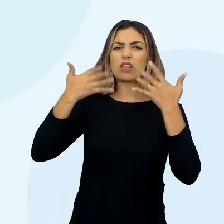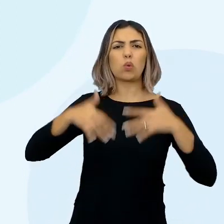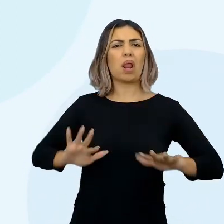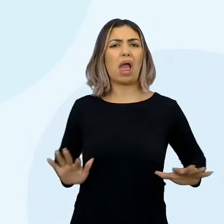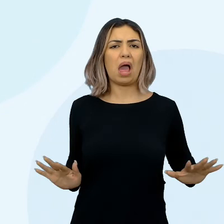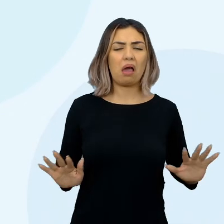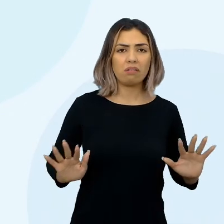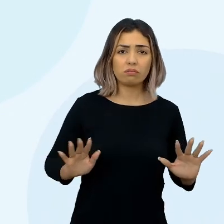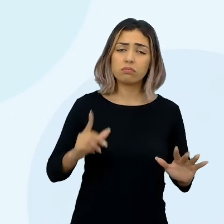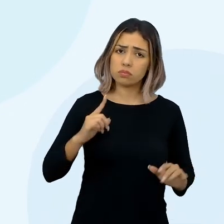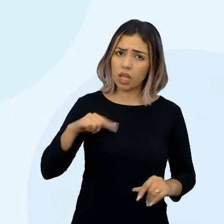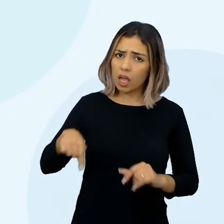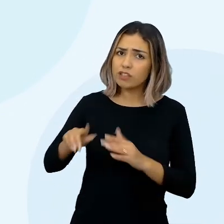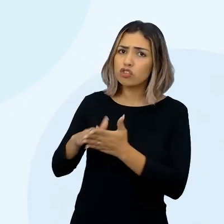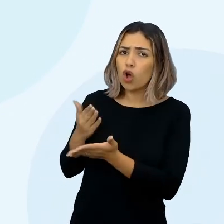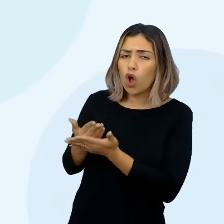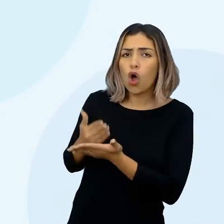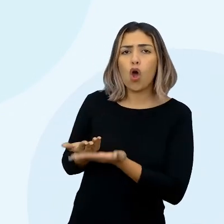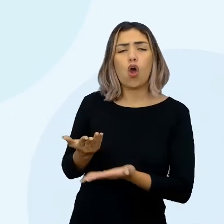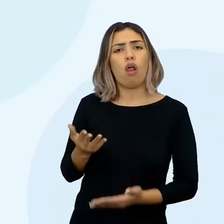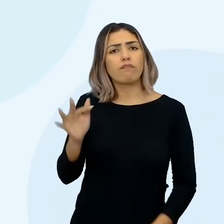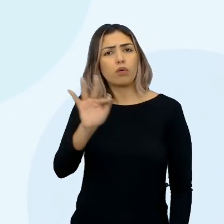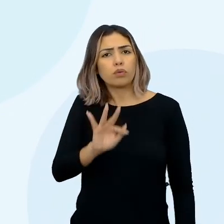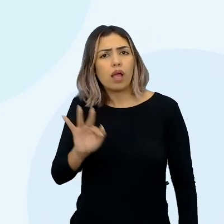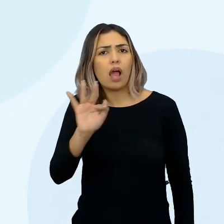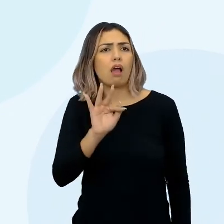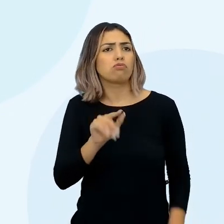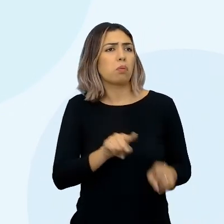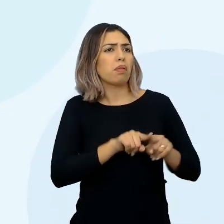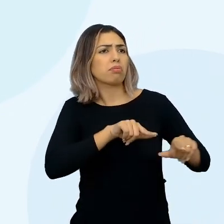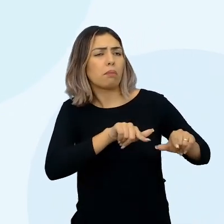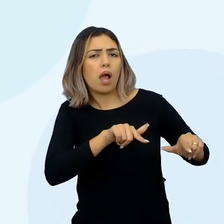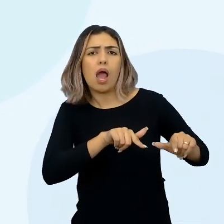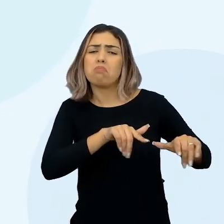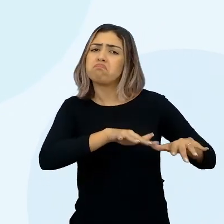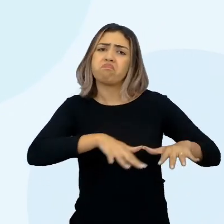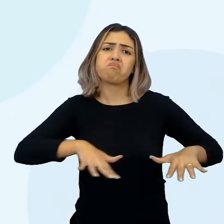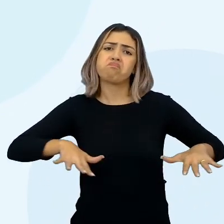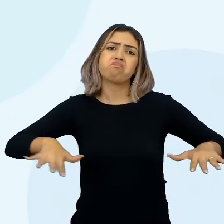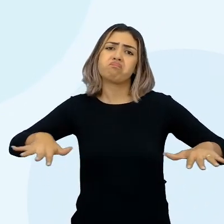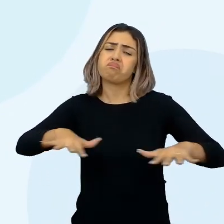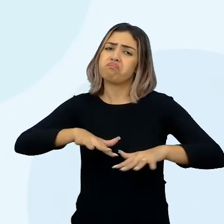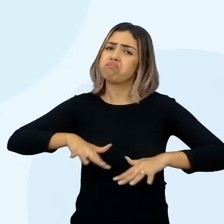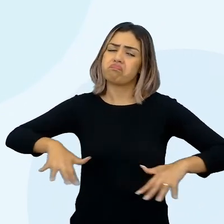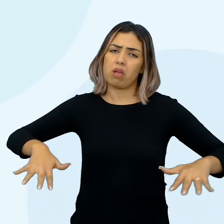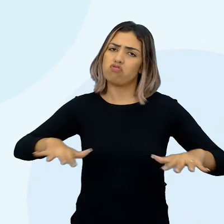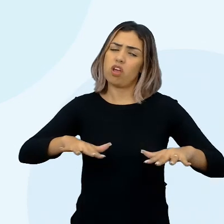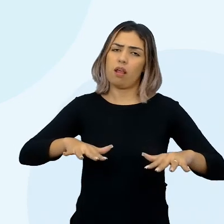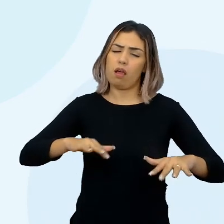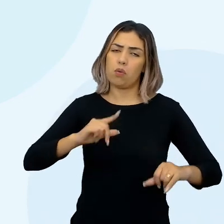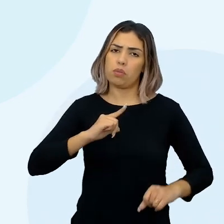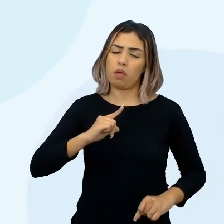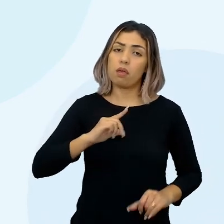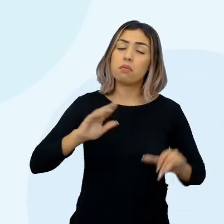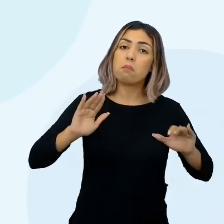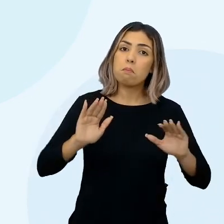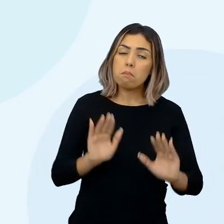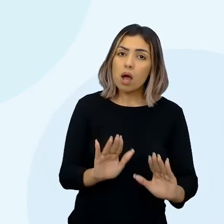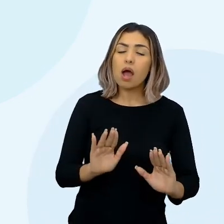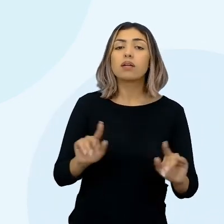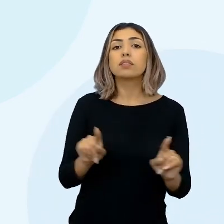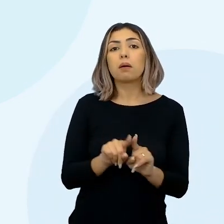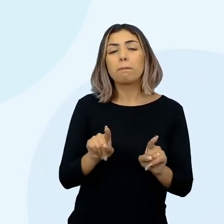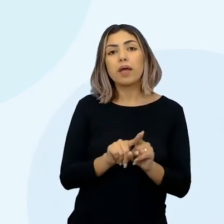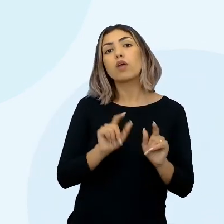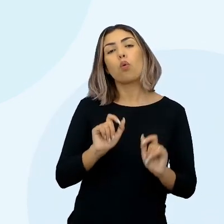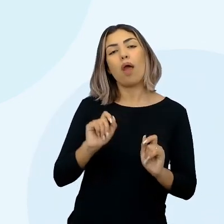das universidades, do trabalho, etc., né? Tudo isso são instituições. Mas também existe todo um